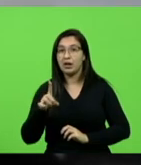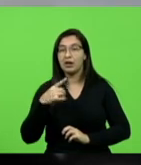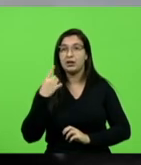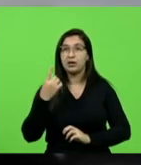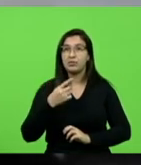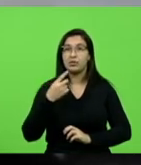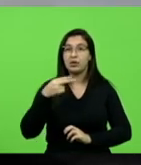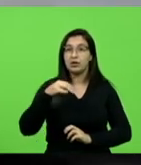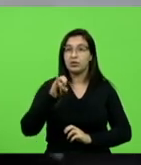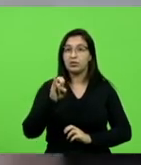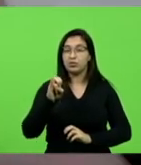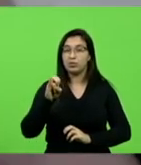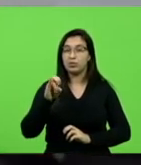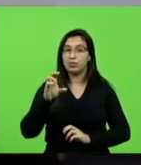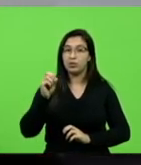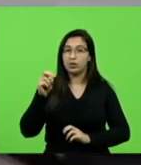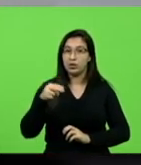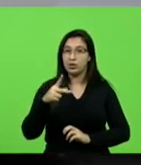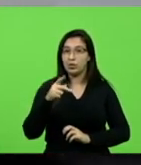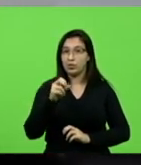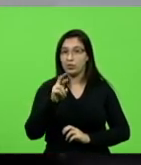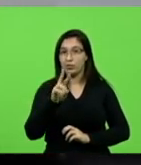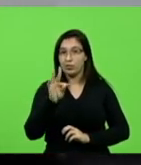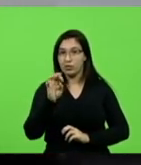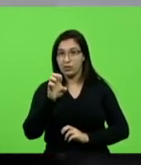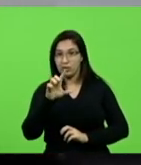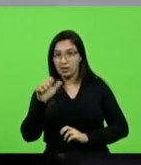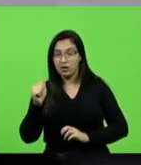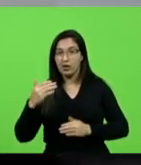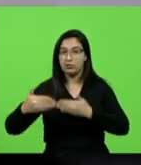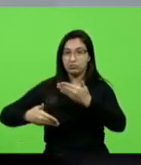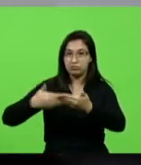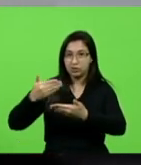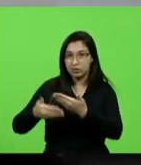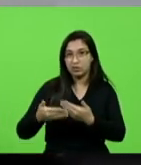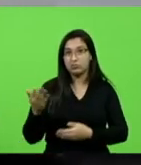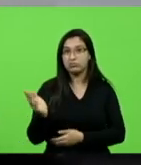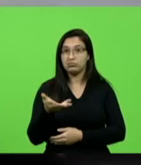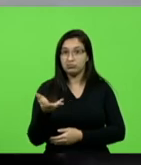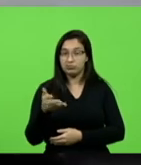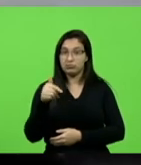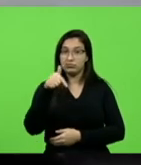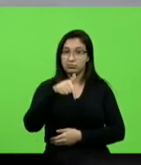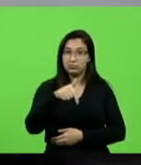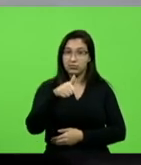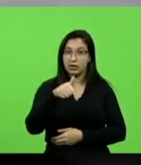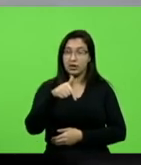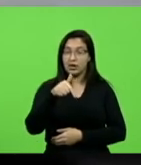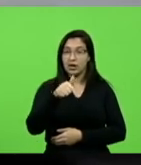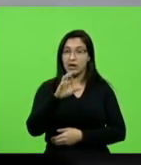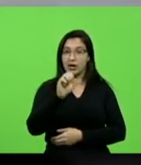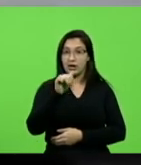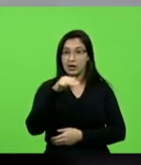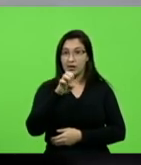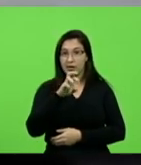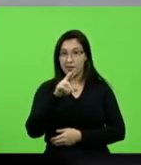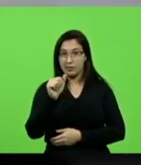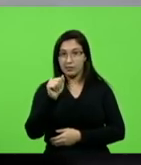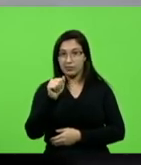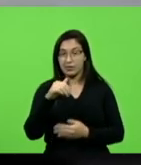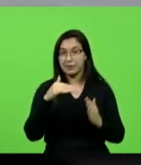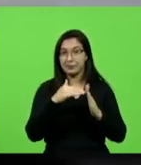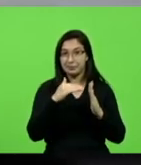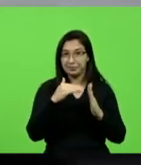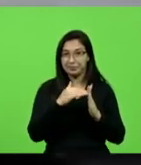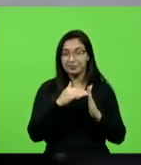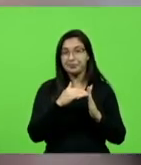de 2012, ele tramita hoje com celeridade na Câmara Federal, cuja relatora, a